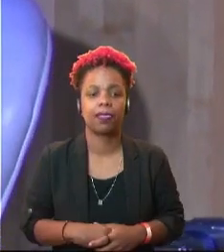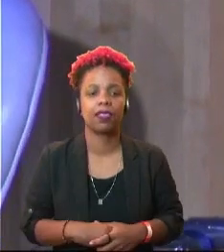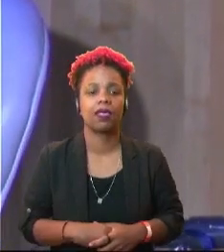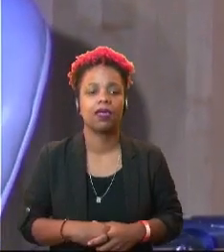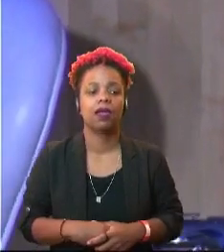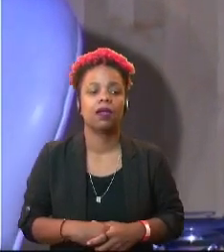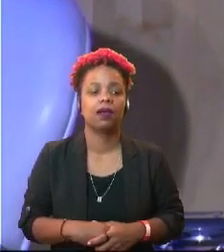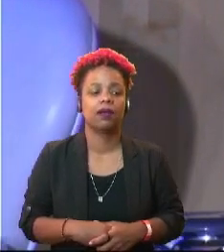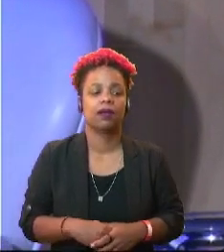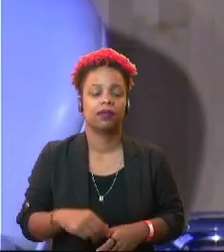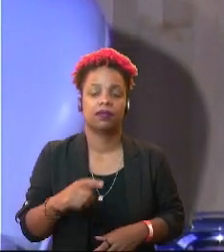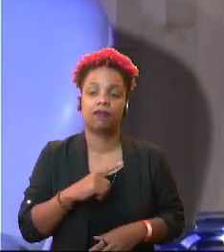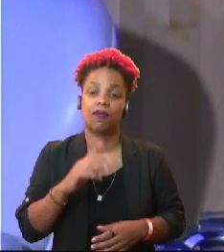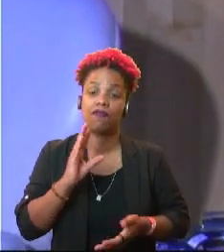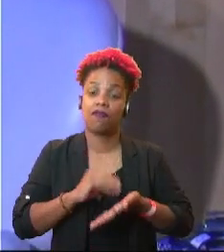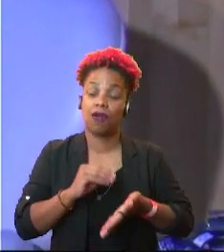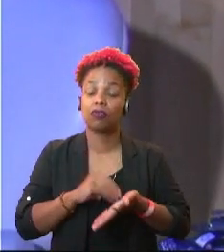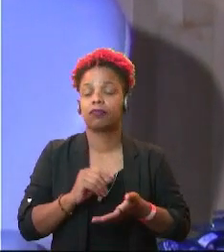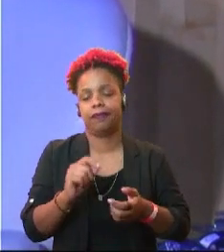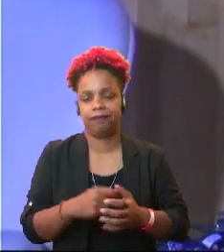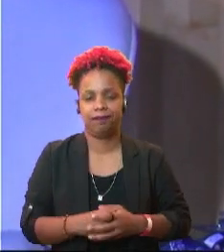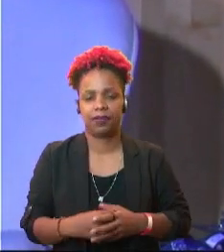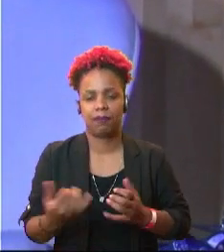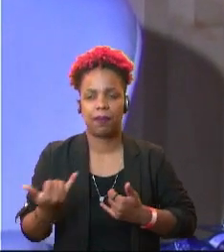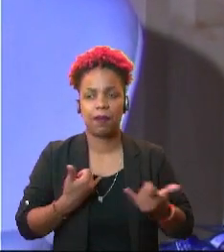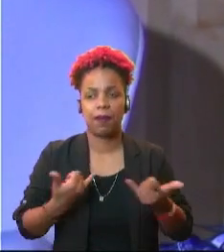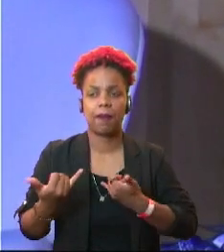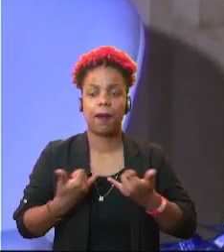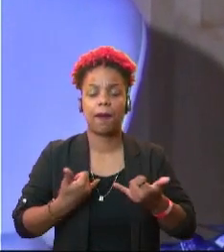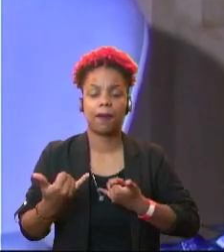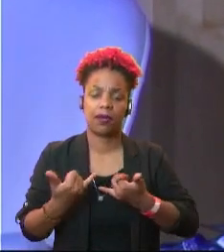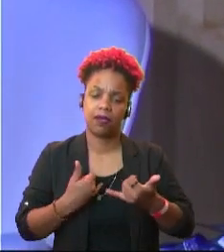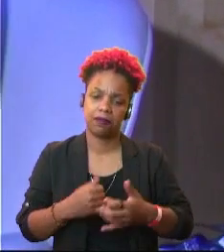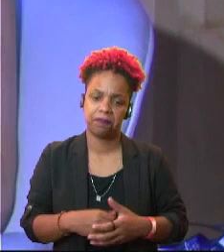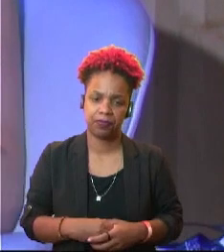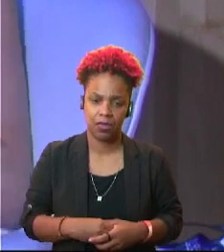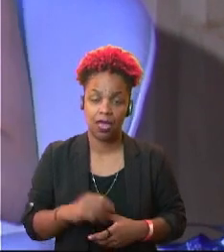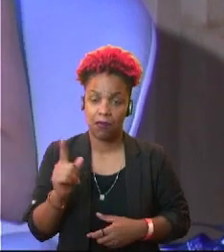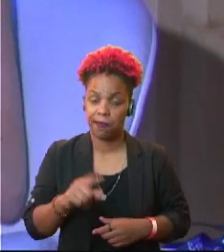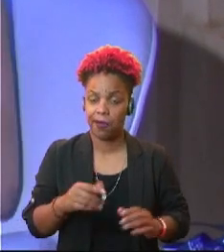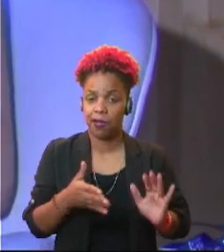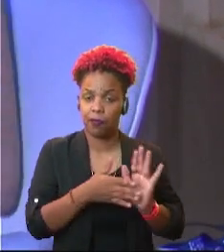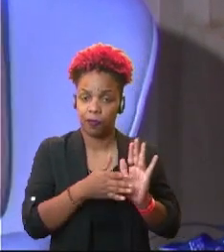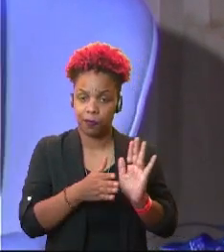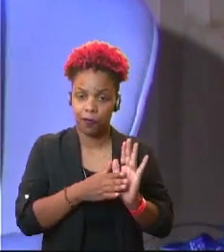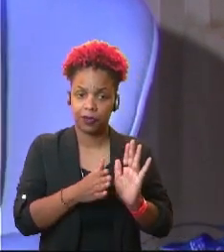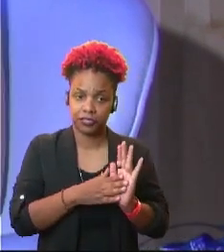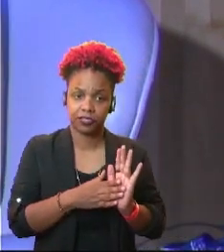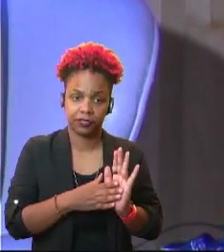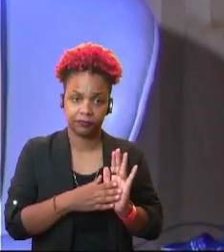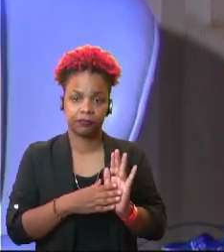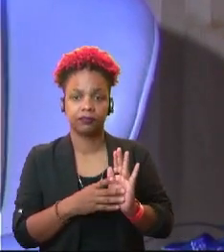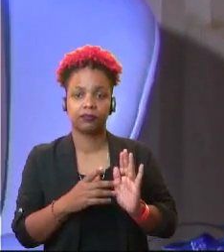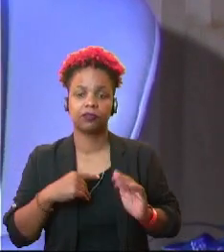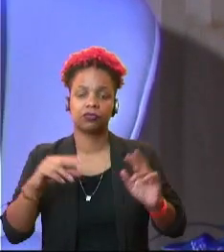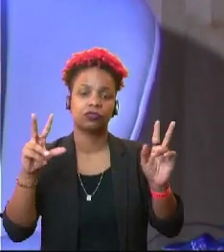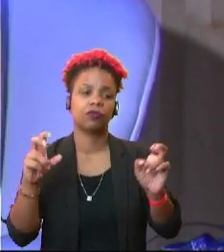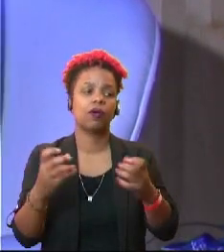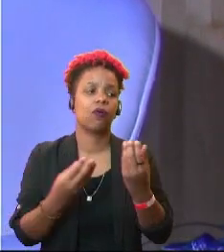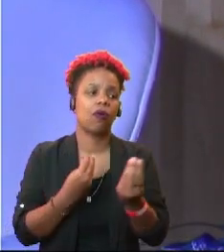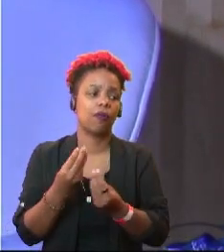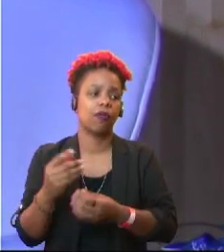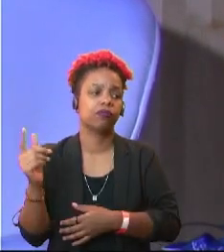questão da desinformação, né? Que era uma das propostas que eu tinha ali sobre